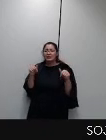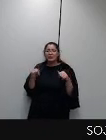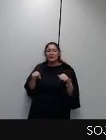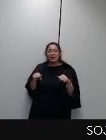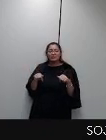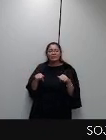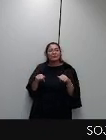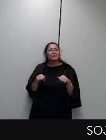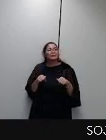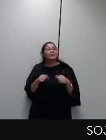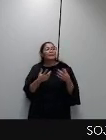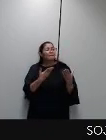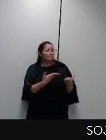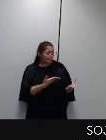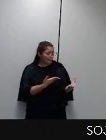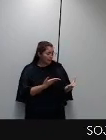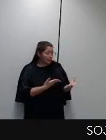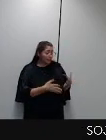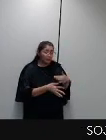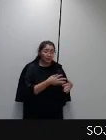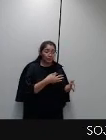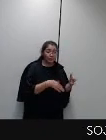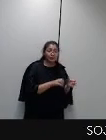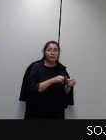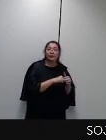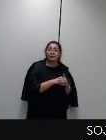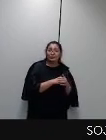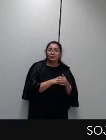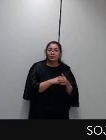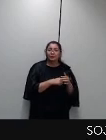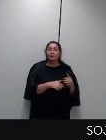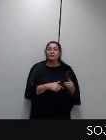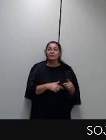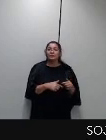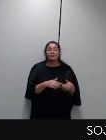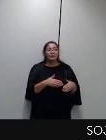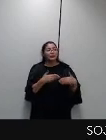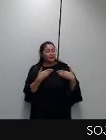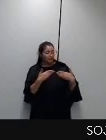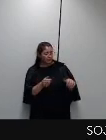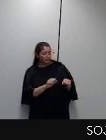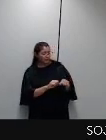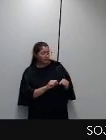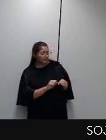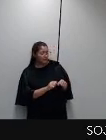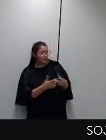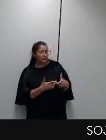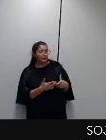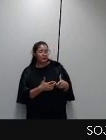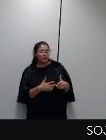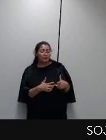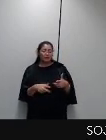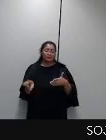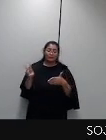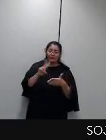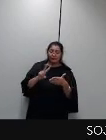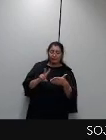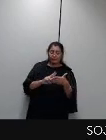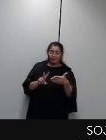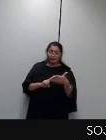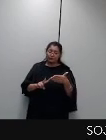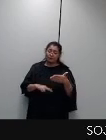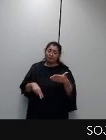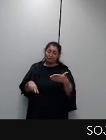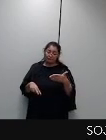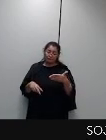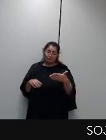em Tribunal nesse caso concreto é que o tribunal fez o tribunal examinou especificamente